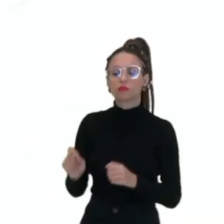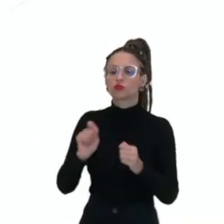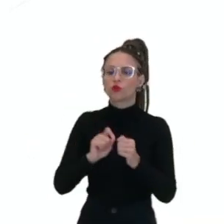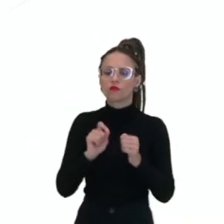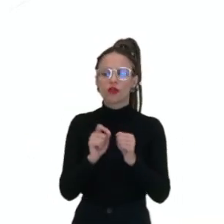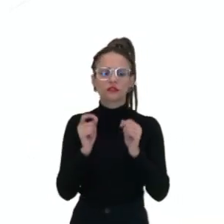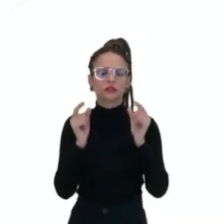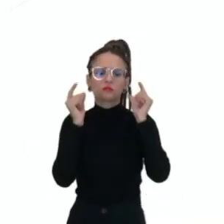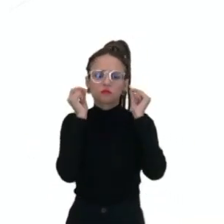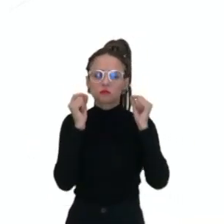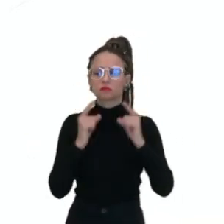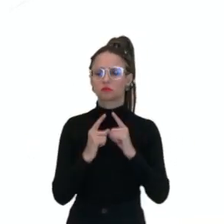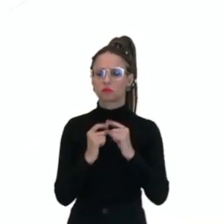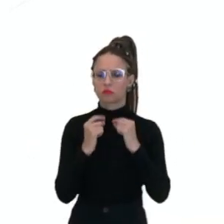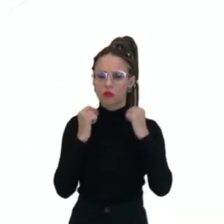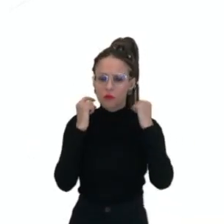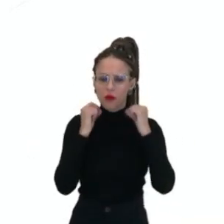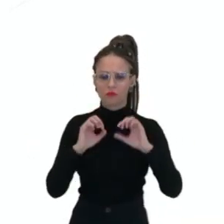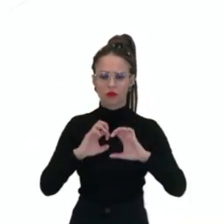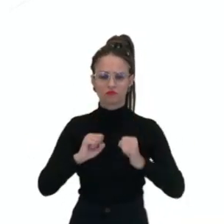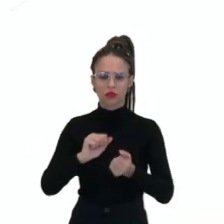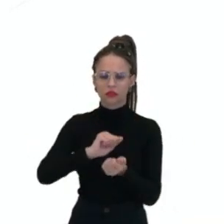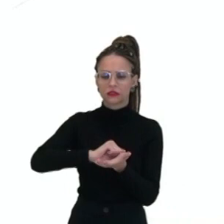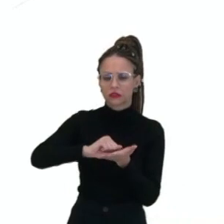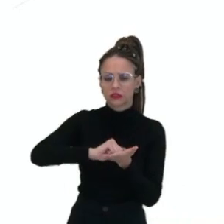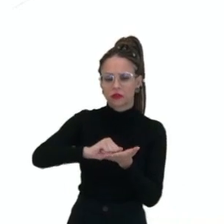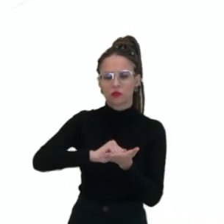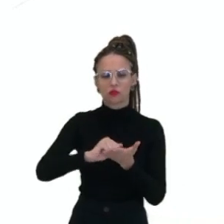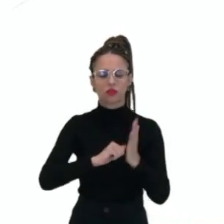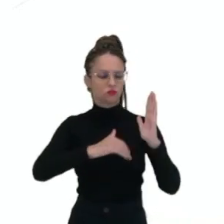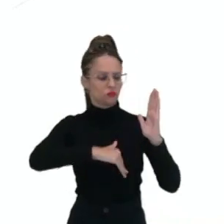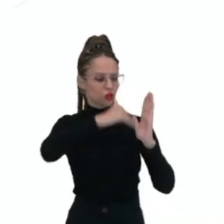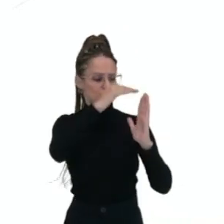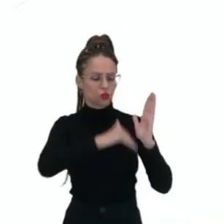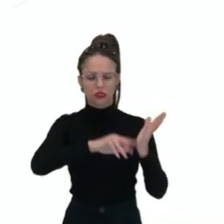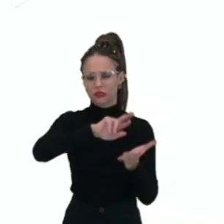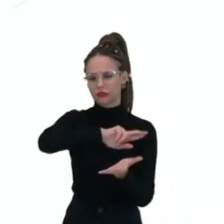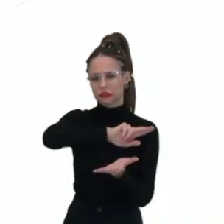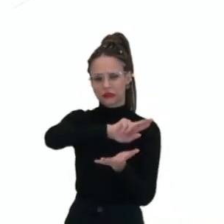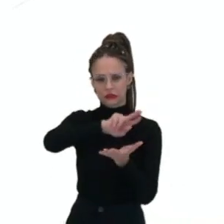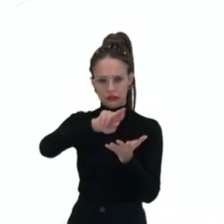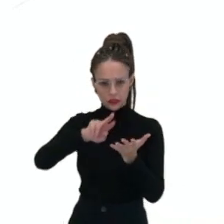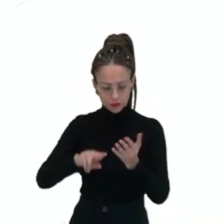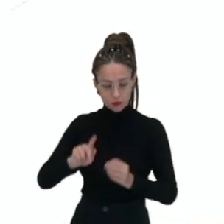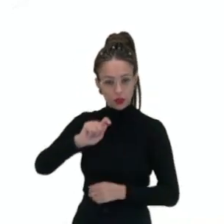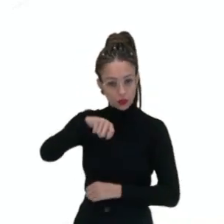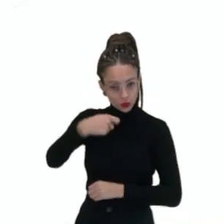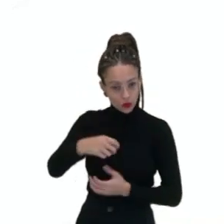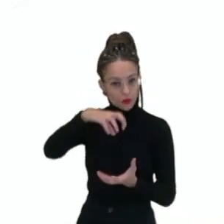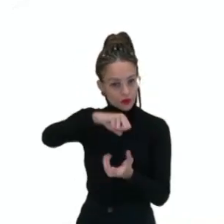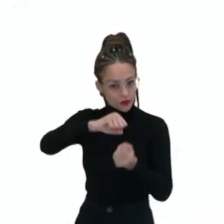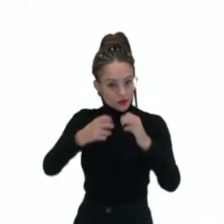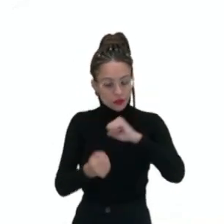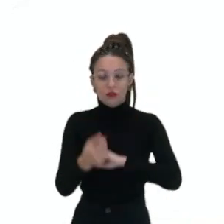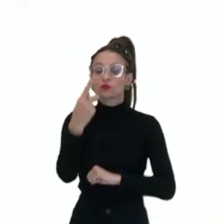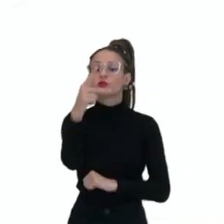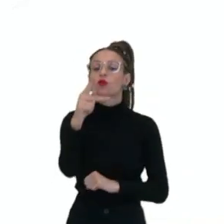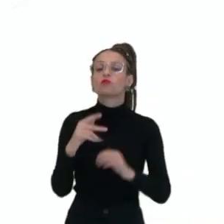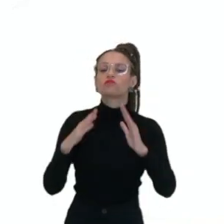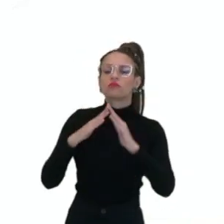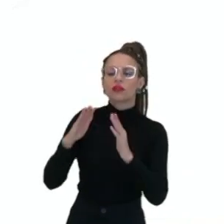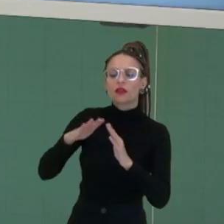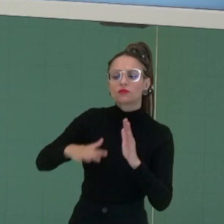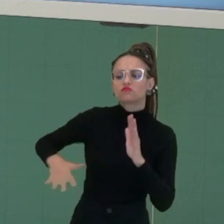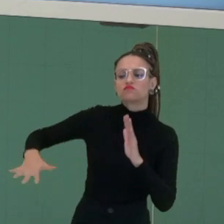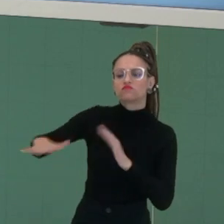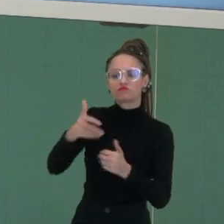bijuteria, cerâmica, brinquedos, sabonetes, pinturas, entre outros. Sobre o artesanato no seu local de vivência,